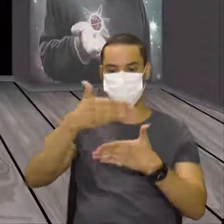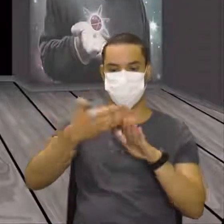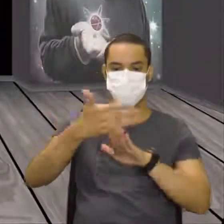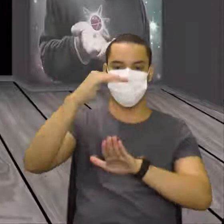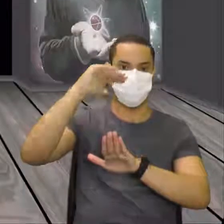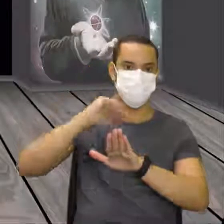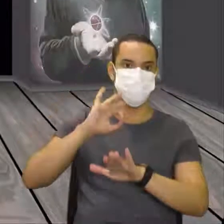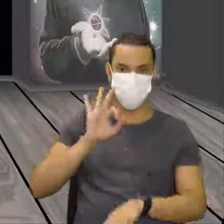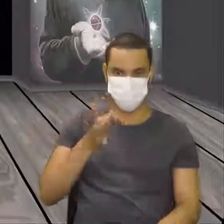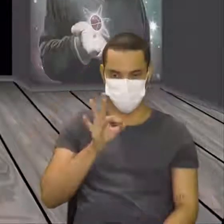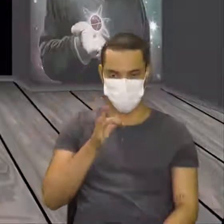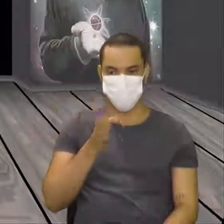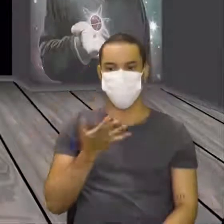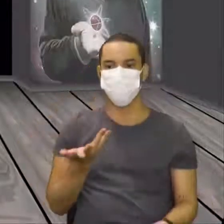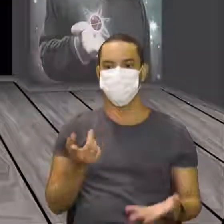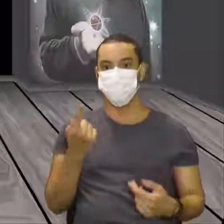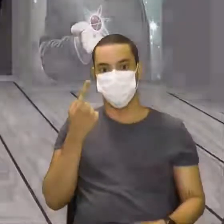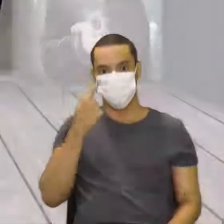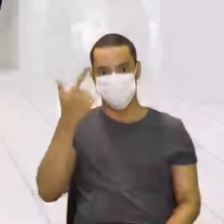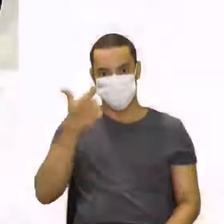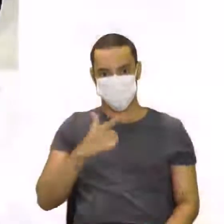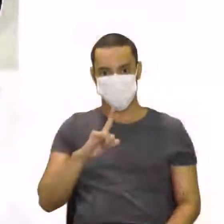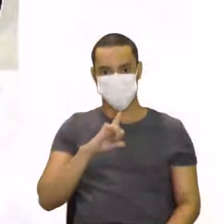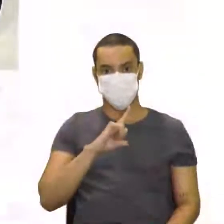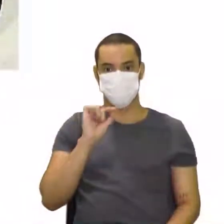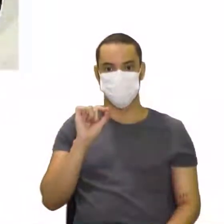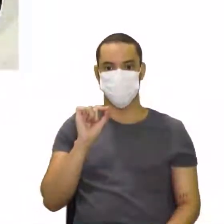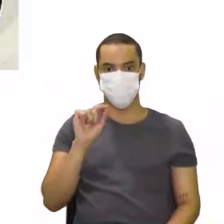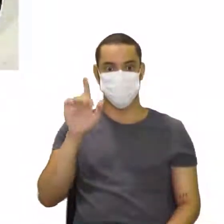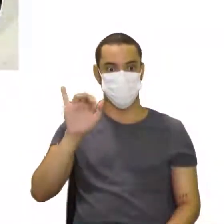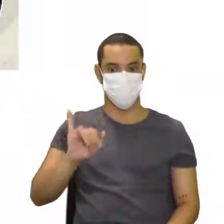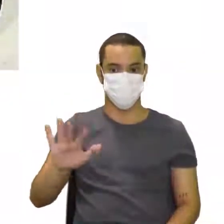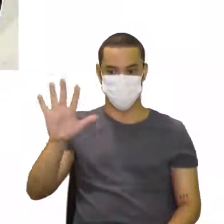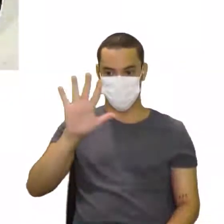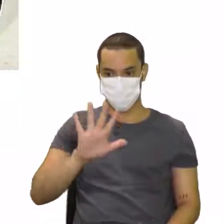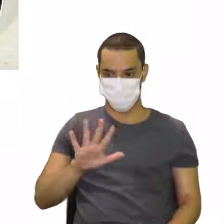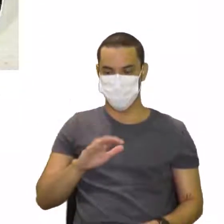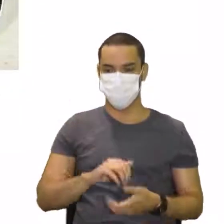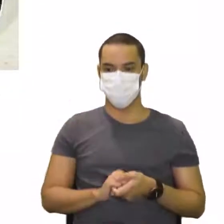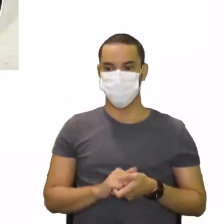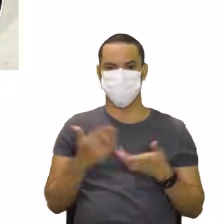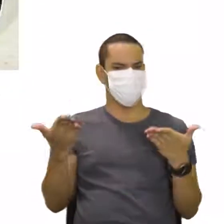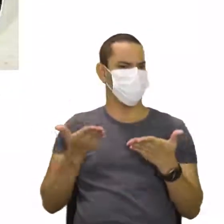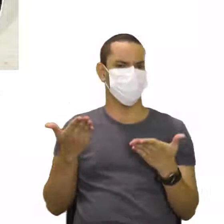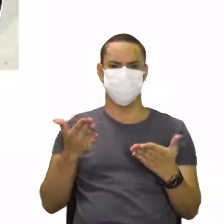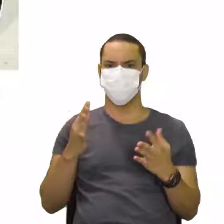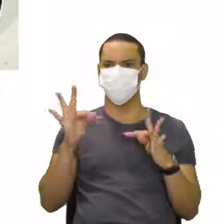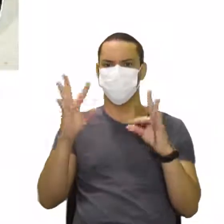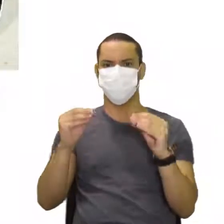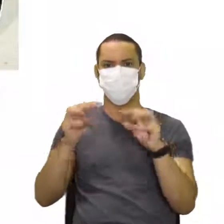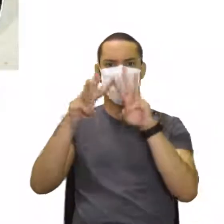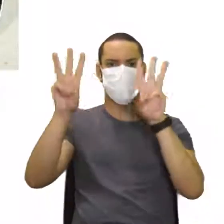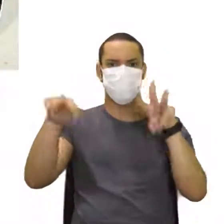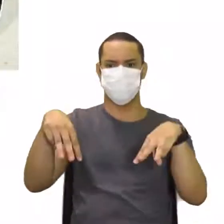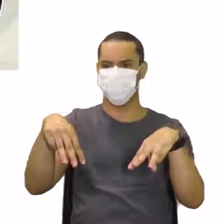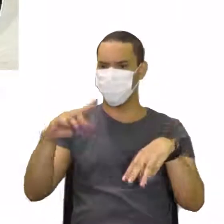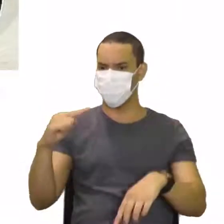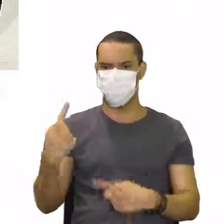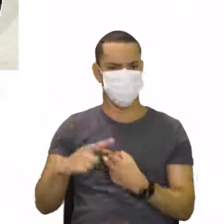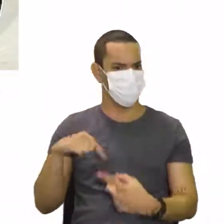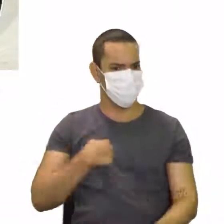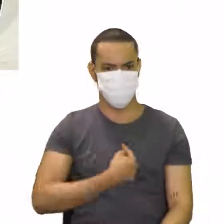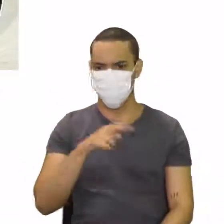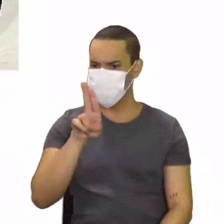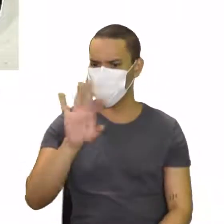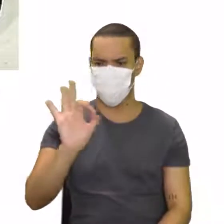televisão, fechou? E ali, vamos ver de novo, nós temos ali as imagens, né? Hoje em dia isso está tudo no museu, né, pessoal? A gente não utiliza mais